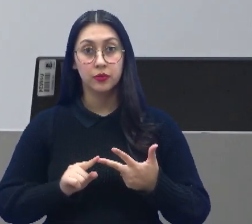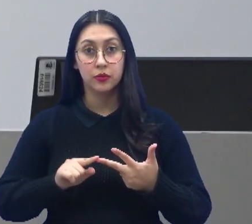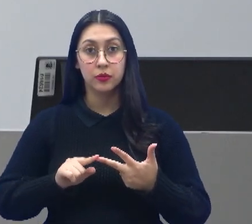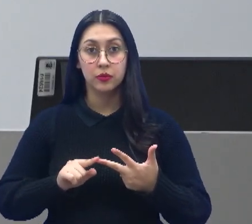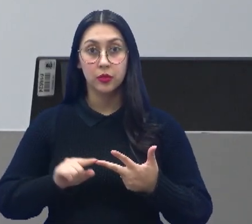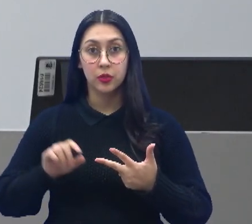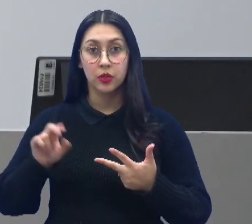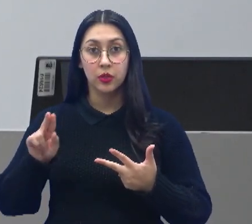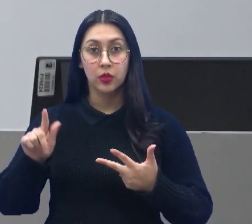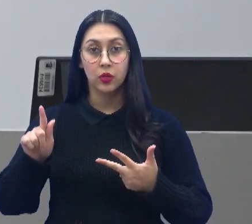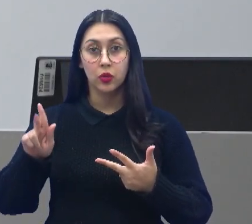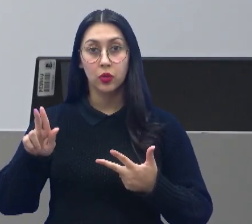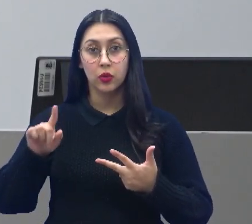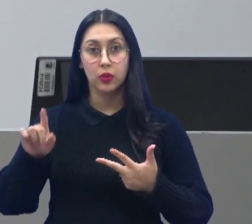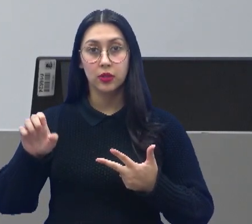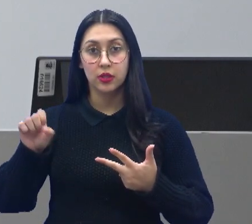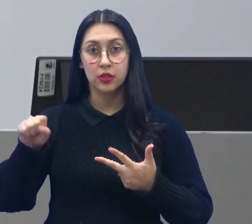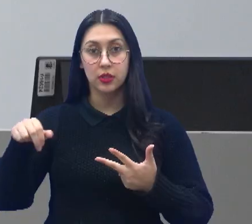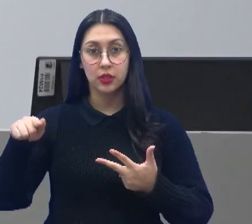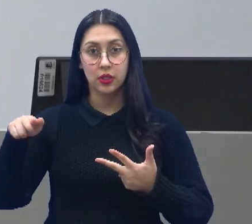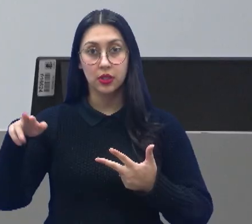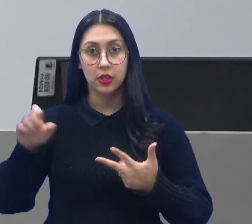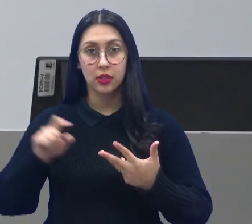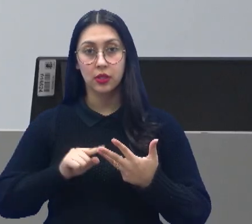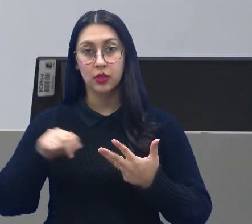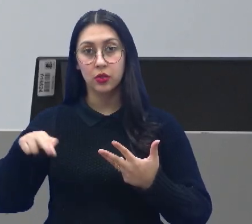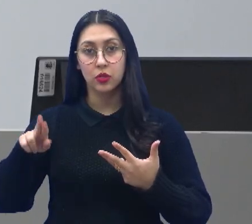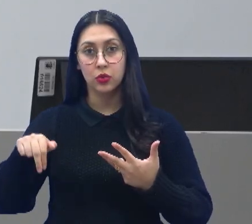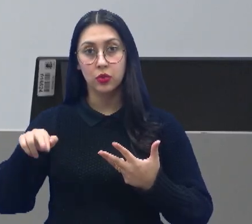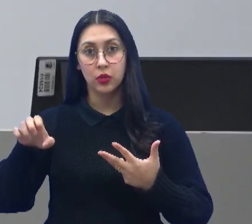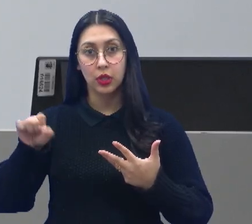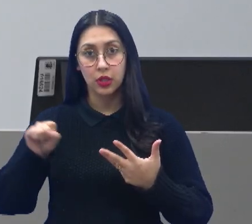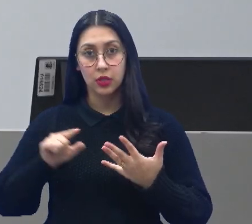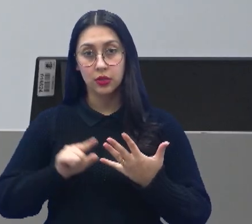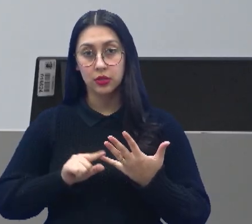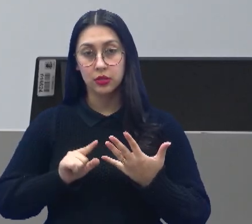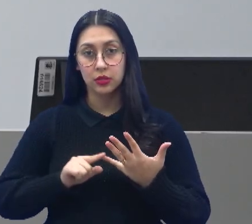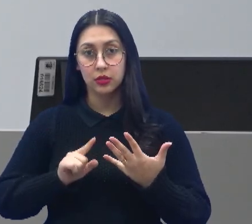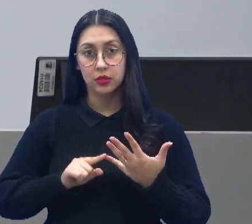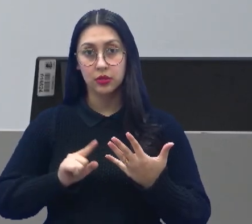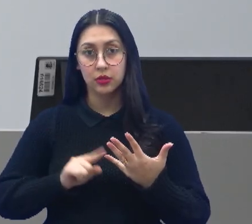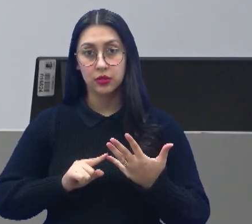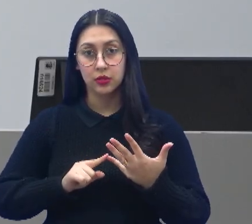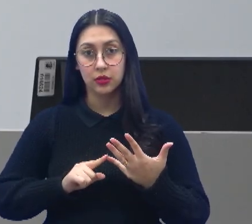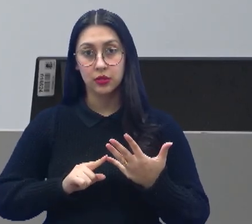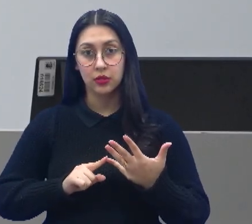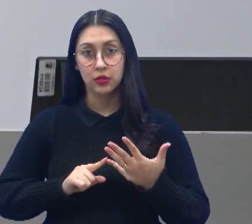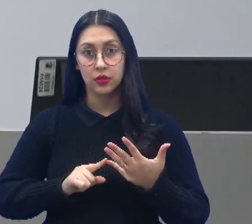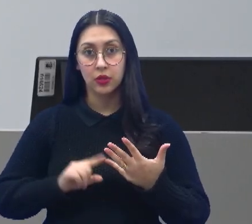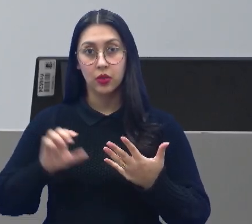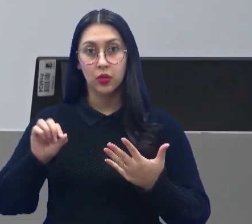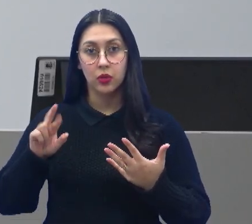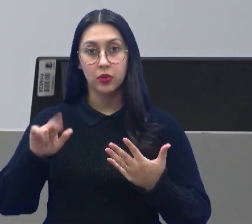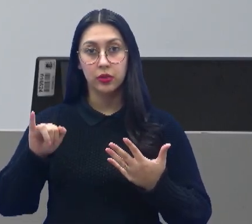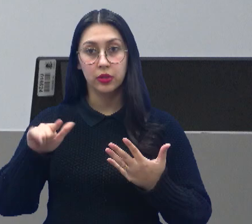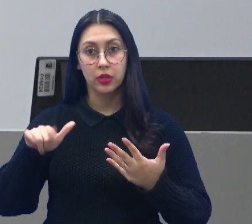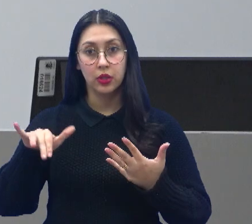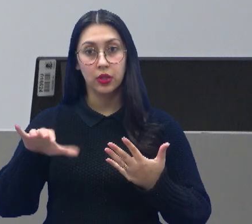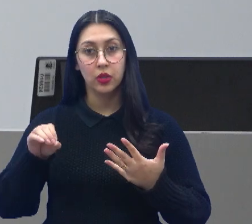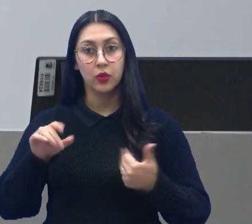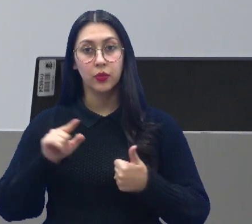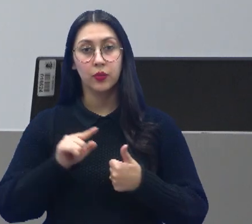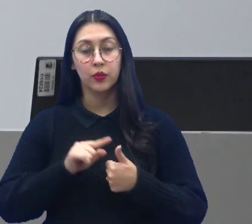Guzenski, e o cabo da PM Nunes, cabo da PM Orílio, soldado da